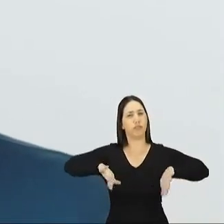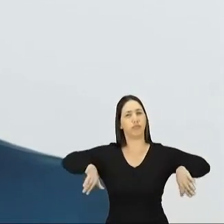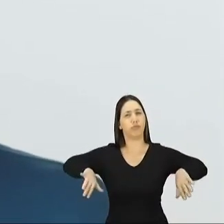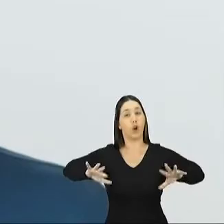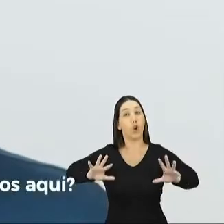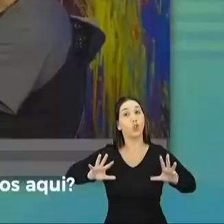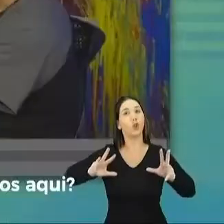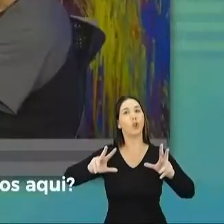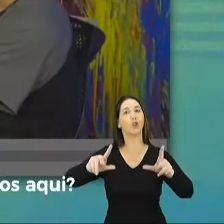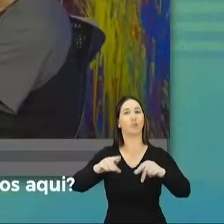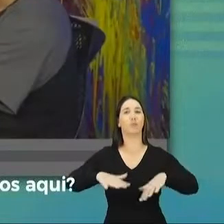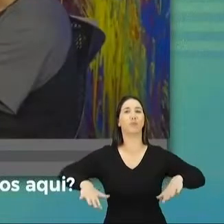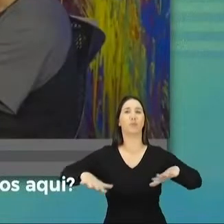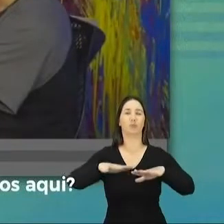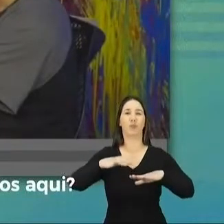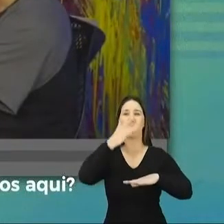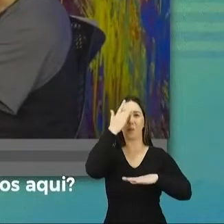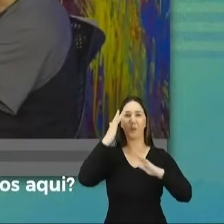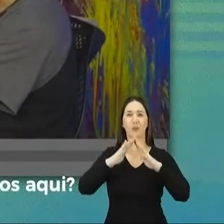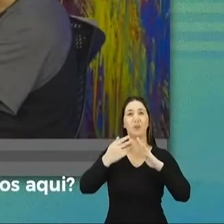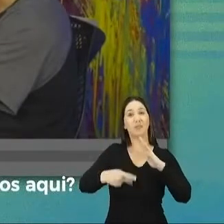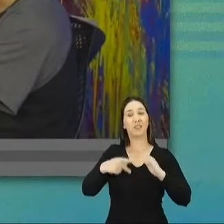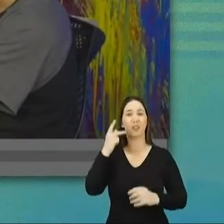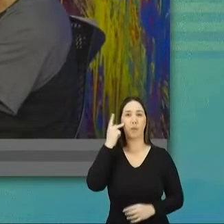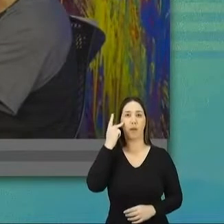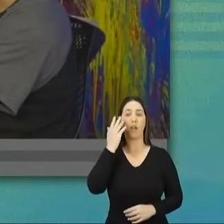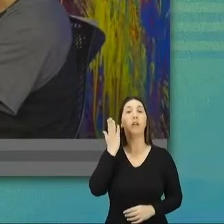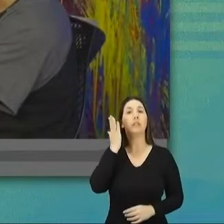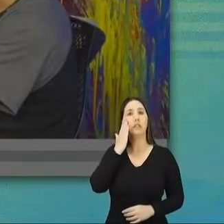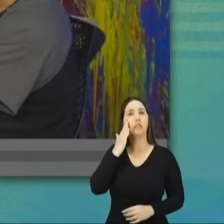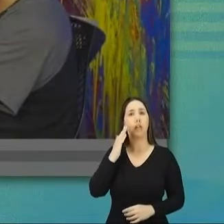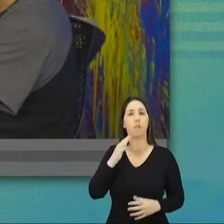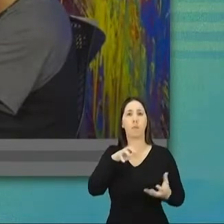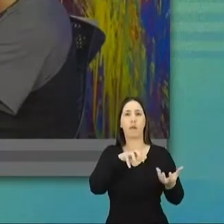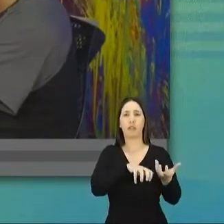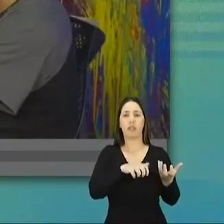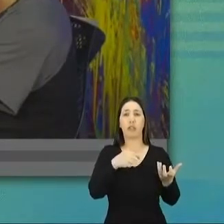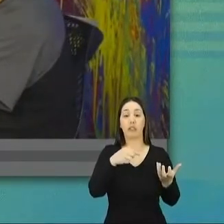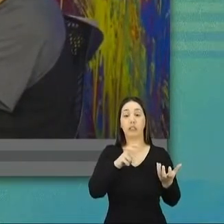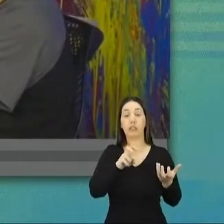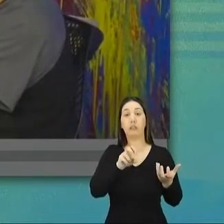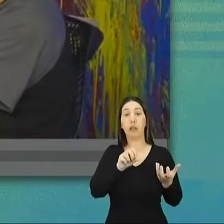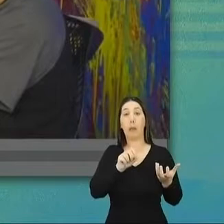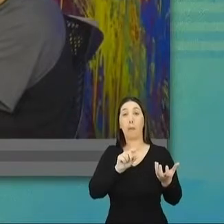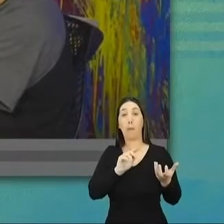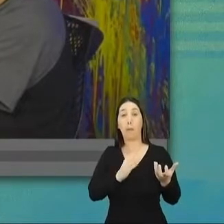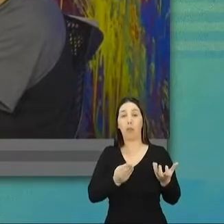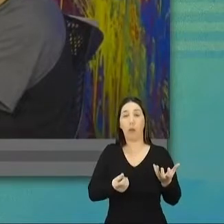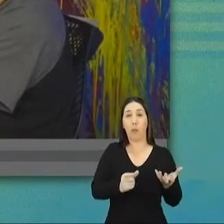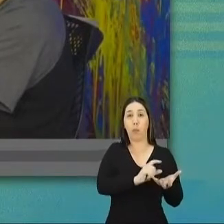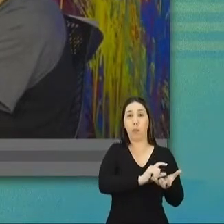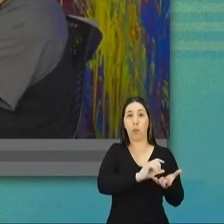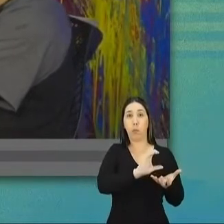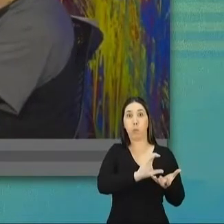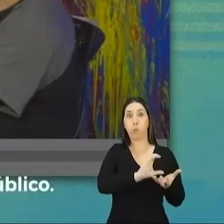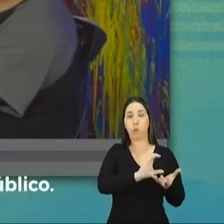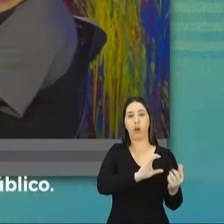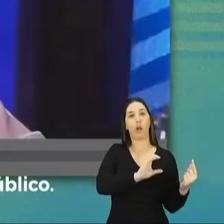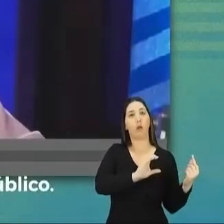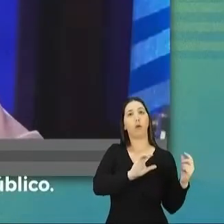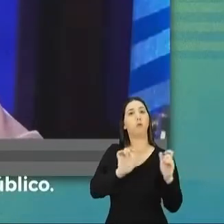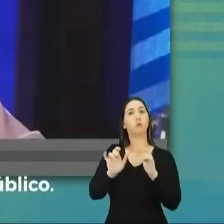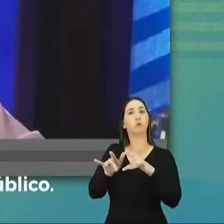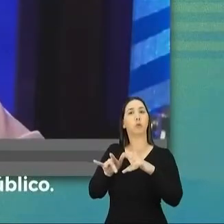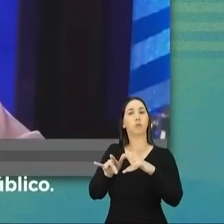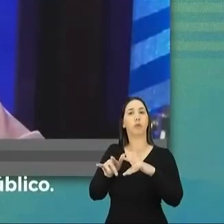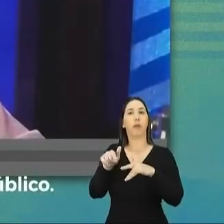para os paulistas. Sabe quanto vai para Brasília os impostos arrecadados aqui? 750 bi. Sabe quanto volta? Dinheiro. Quanto volta? 47. Cadê o resto? Tá lá